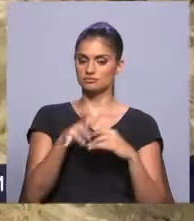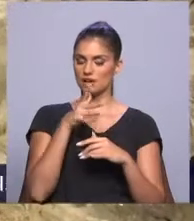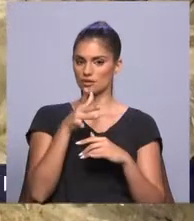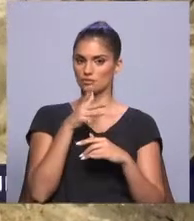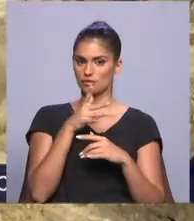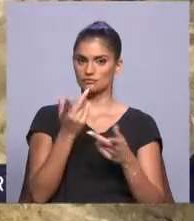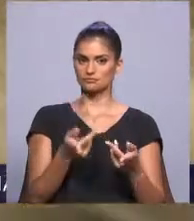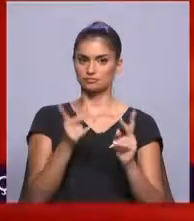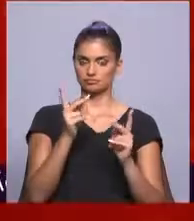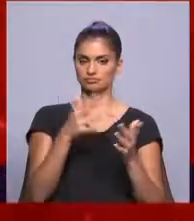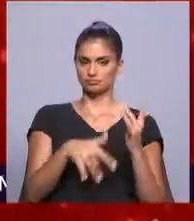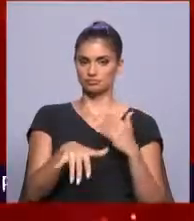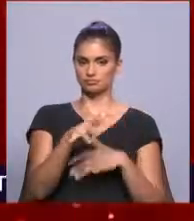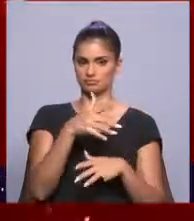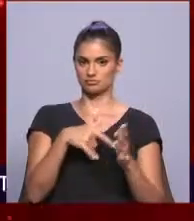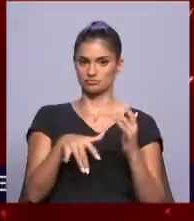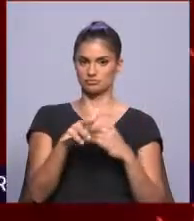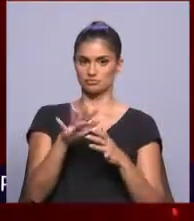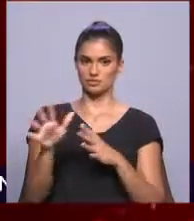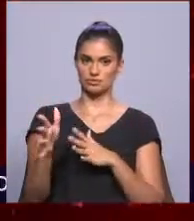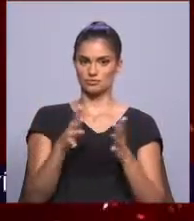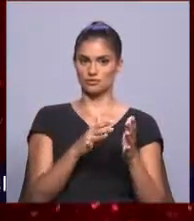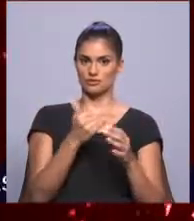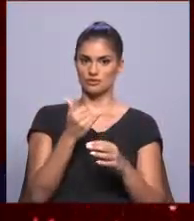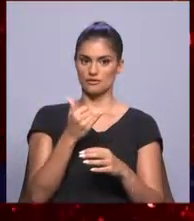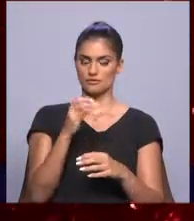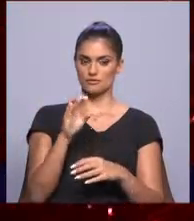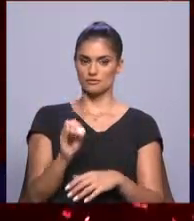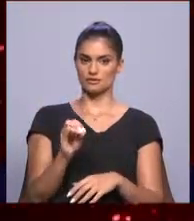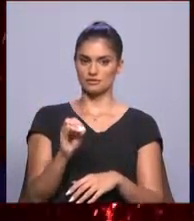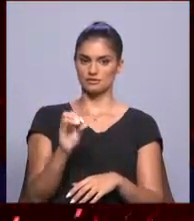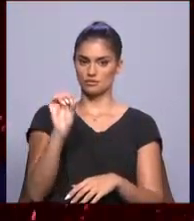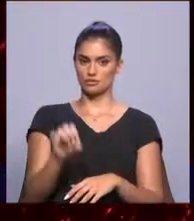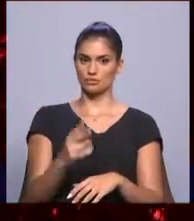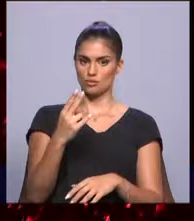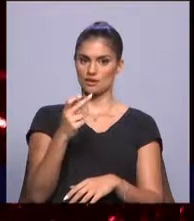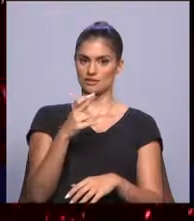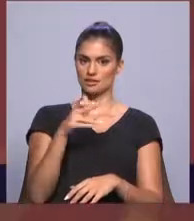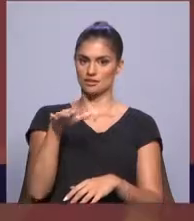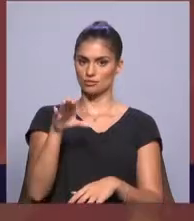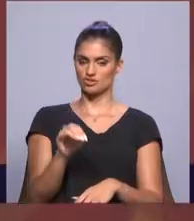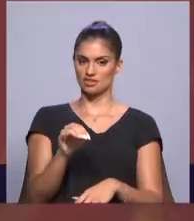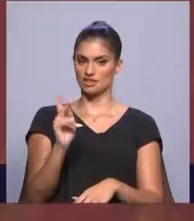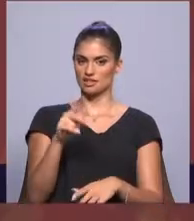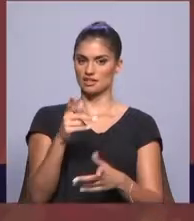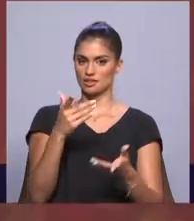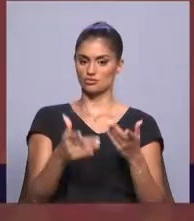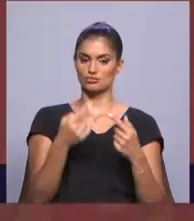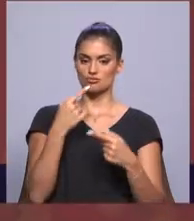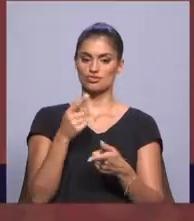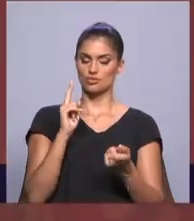libertado nestas erupções foi de cerca de 20 quadrilhões de quilos de vapor de água. Que diz este